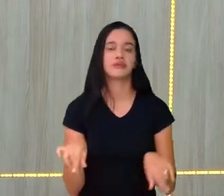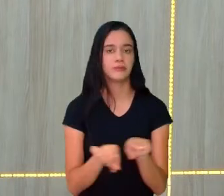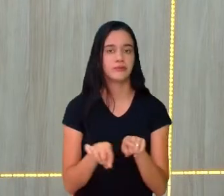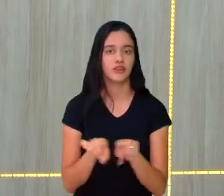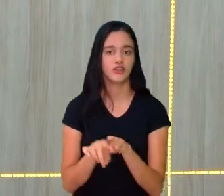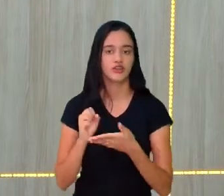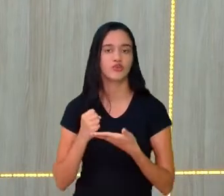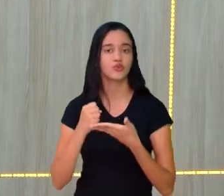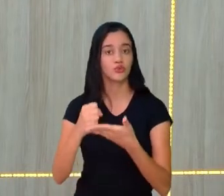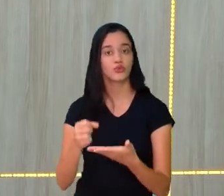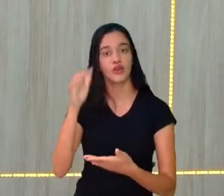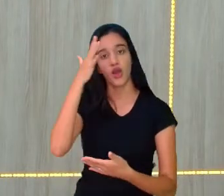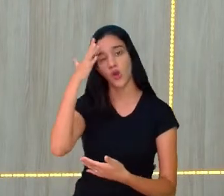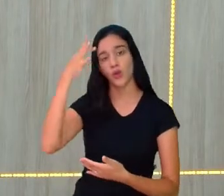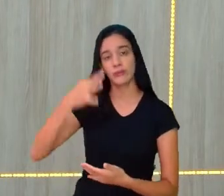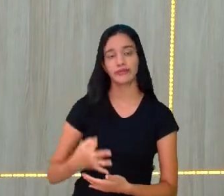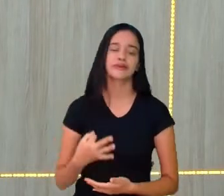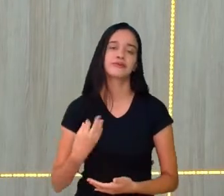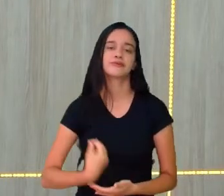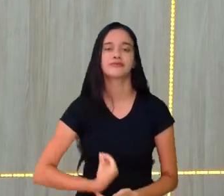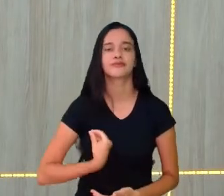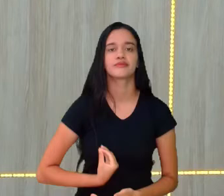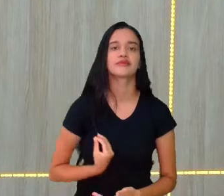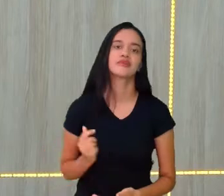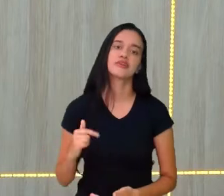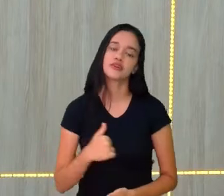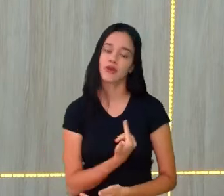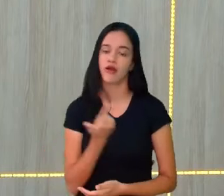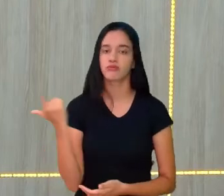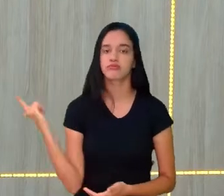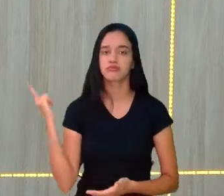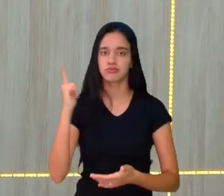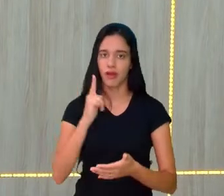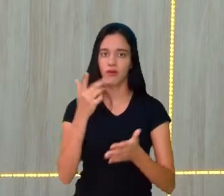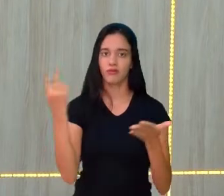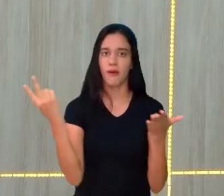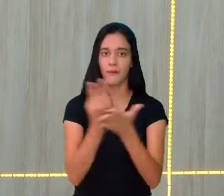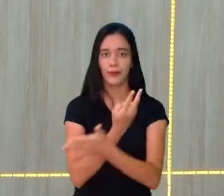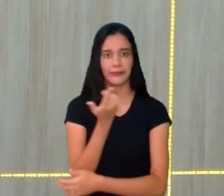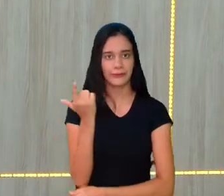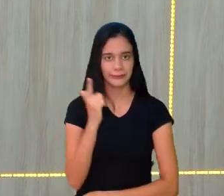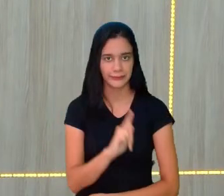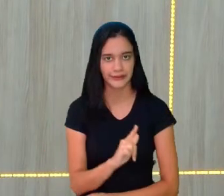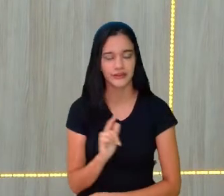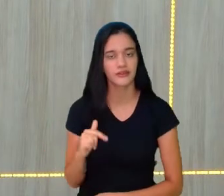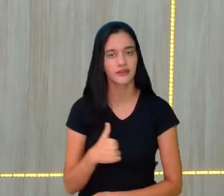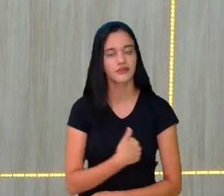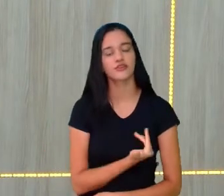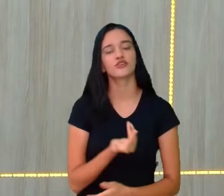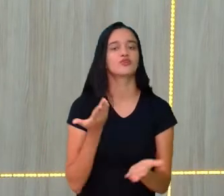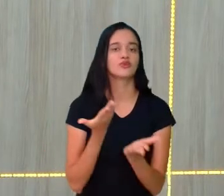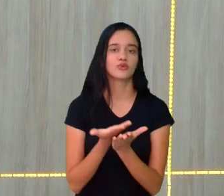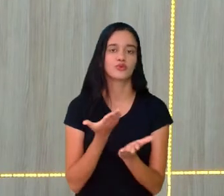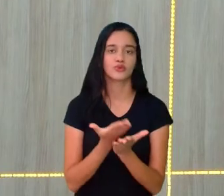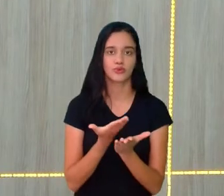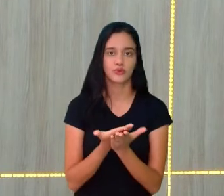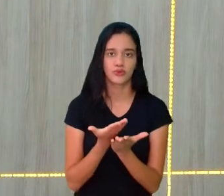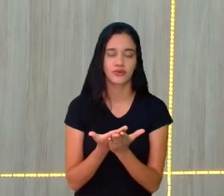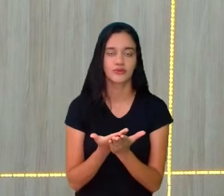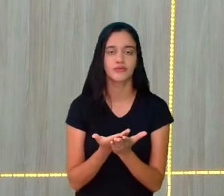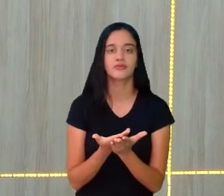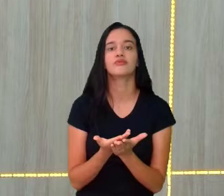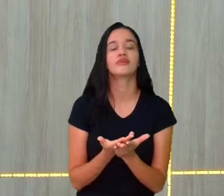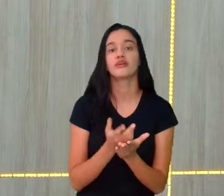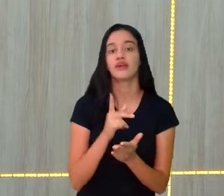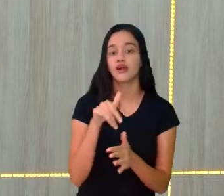a compreender o nosso presente, para que a gente não repita esses erros do passado. Então a gente vai estudar isso, né, num primeiro bloco de